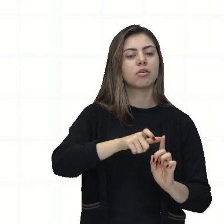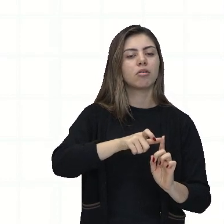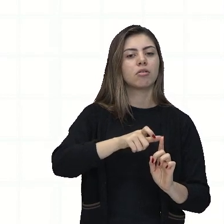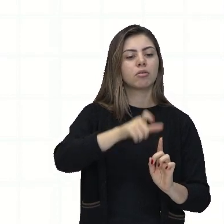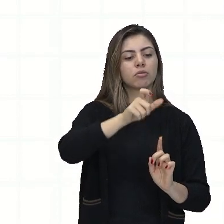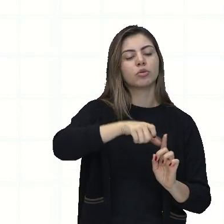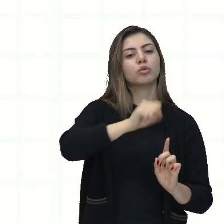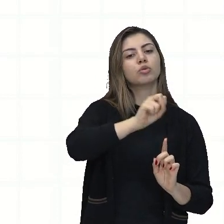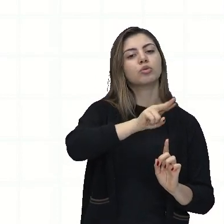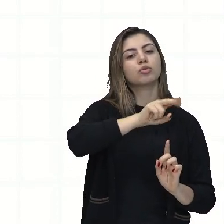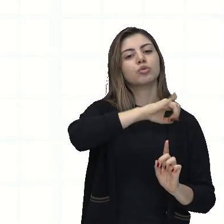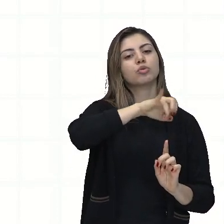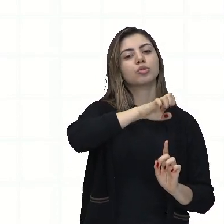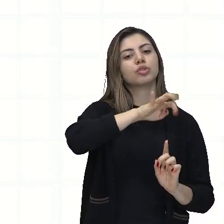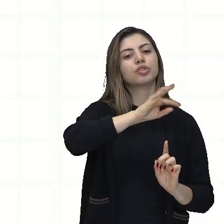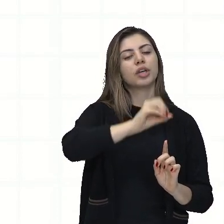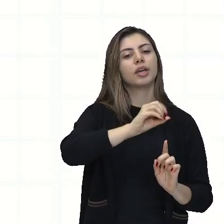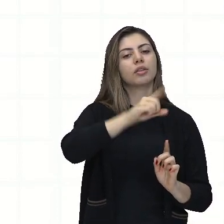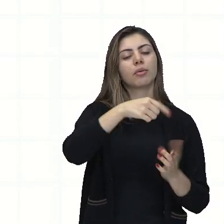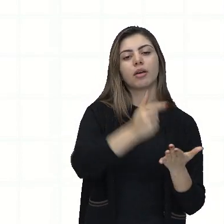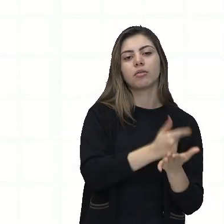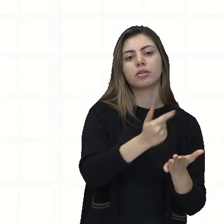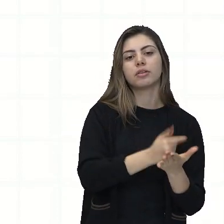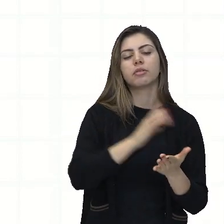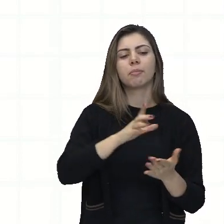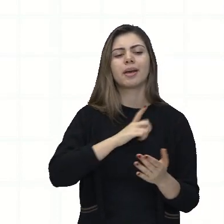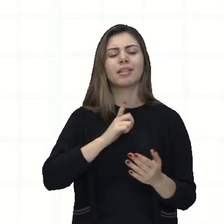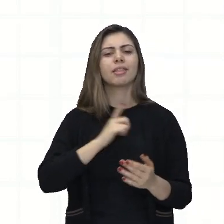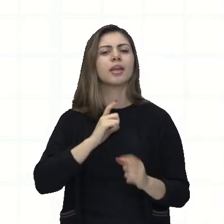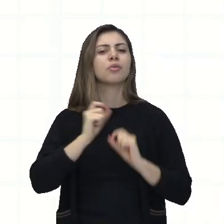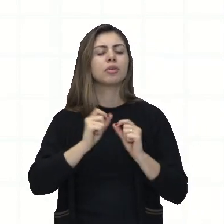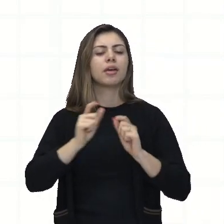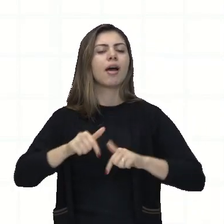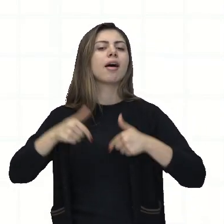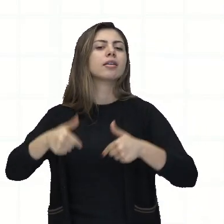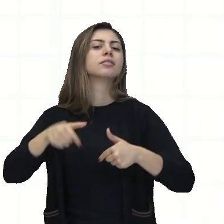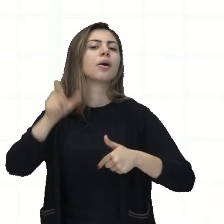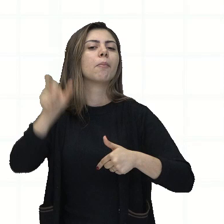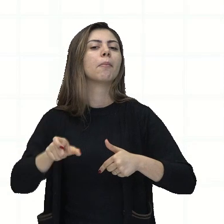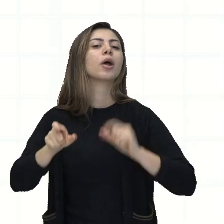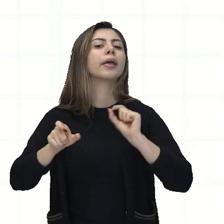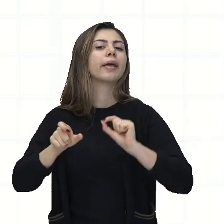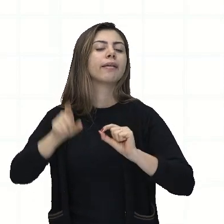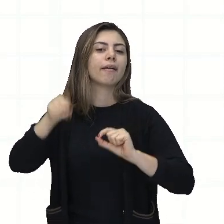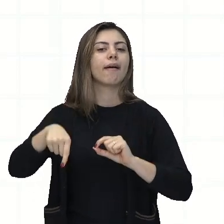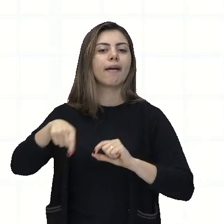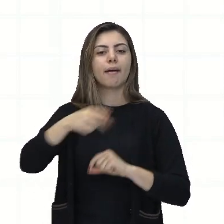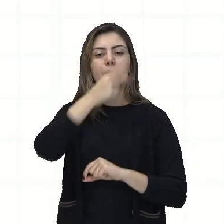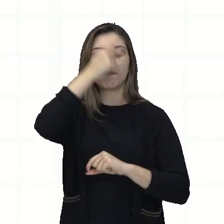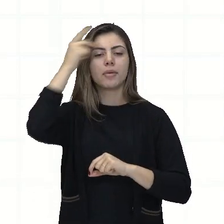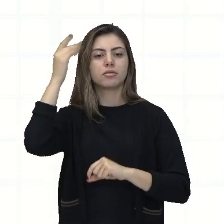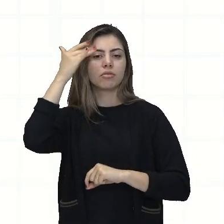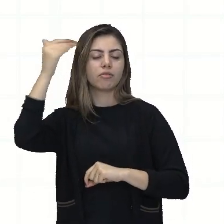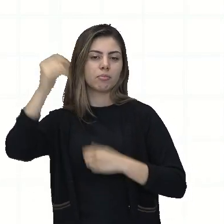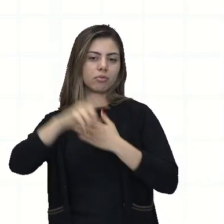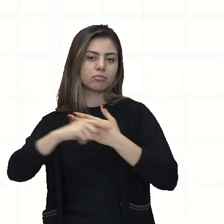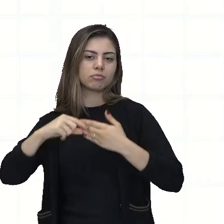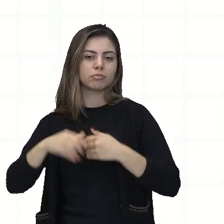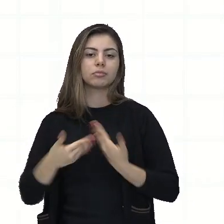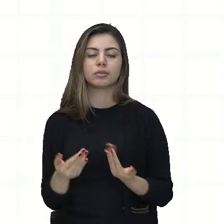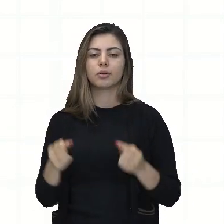Não. Quem foi? Pelo autor famoso. Aqui eu vou ter o meu agente da